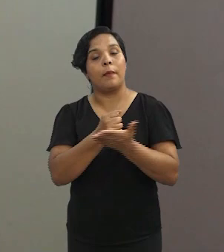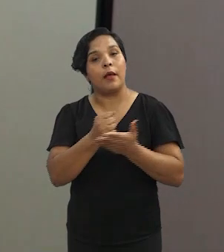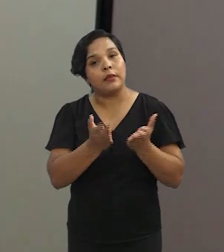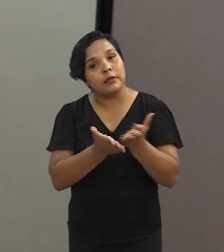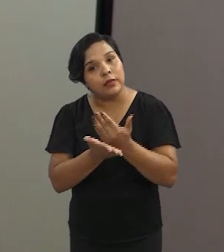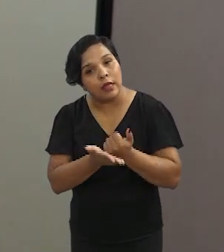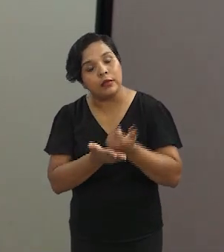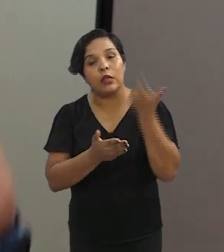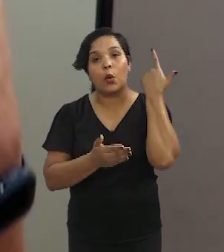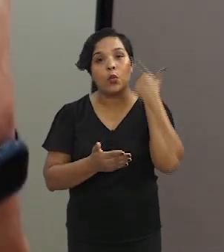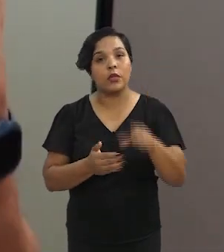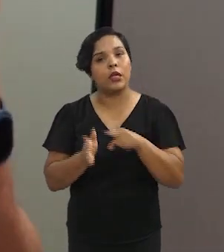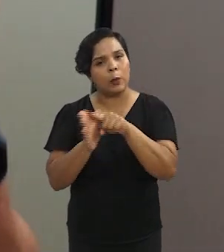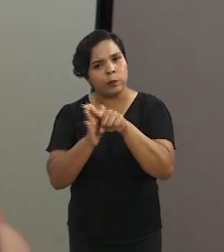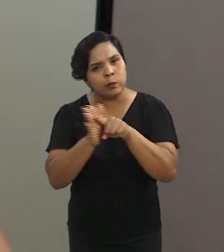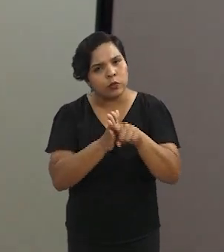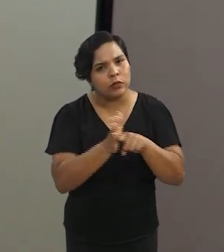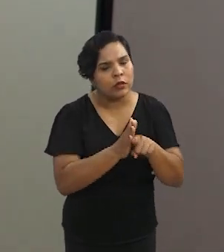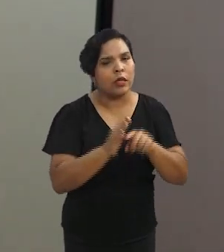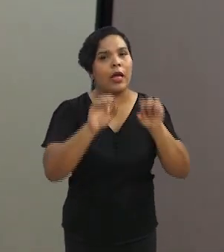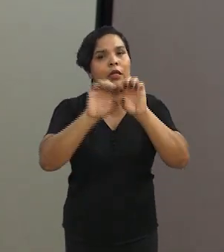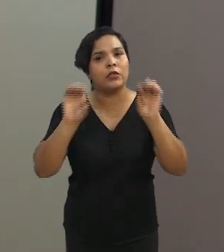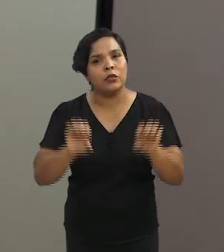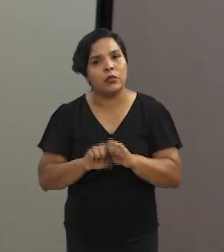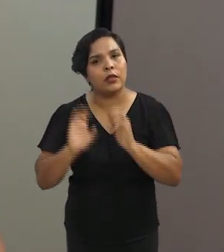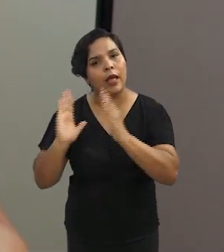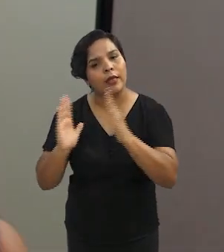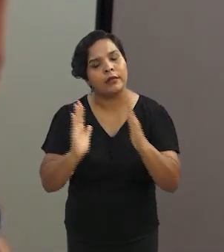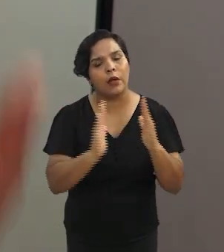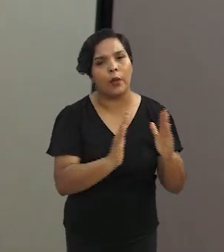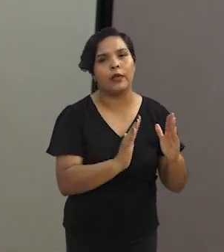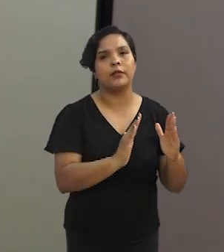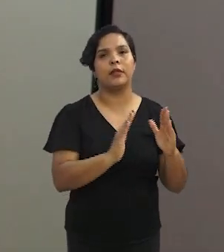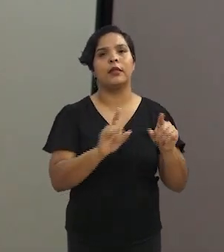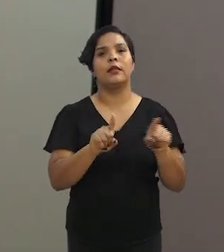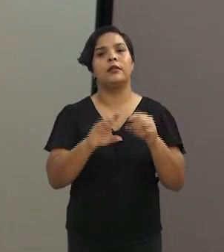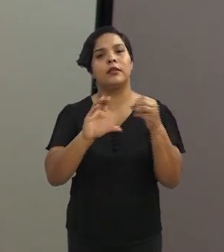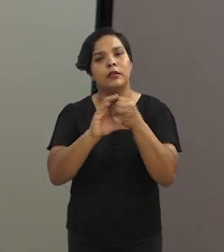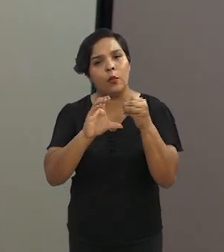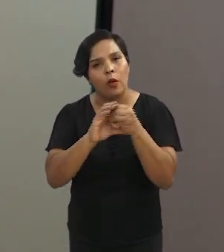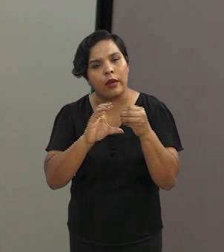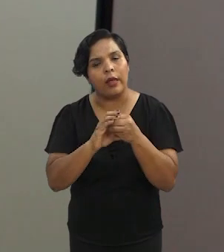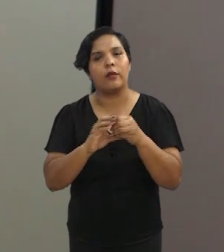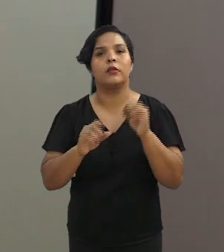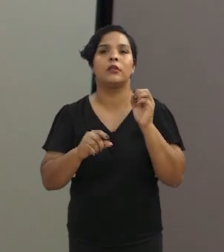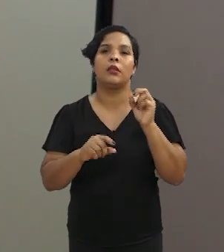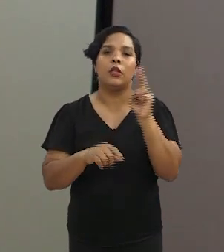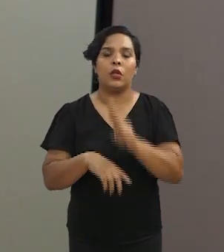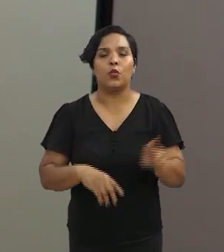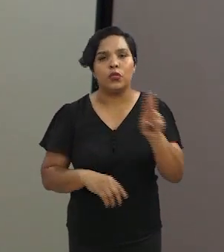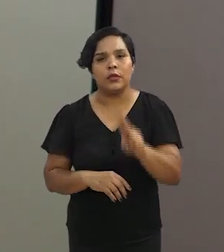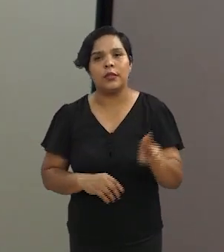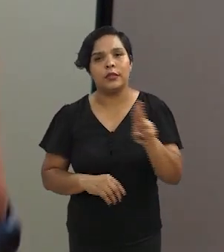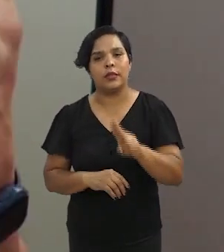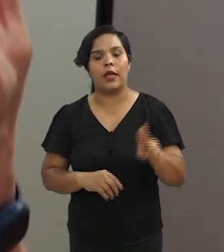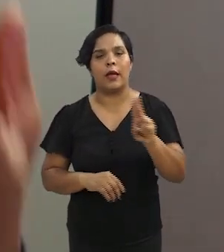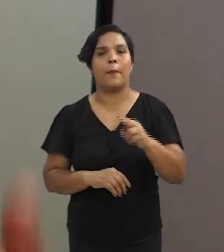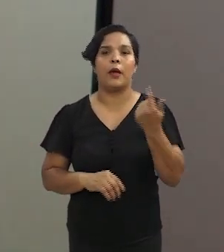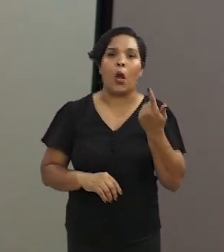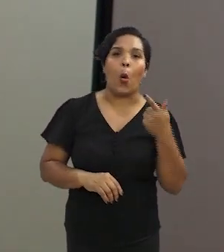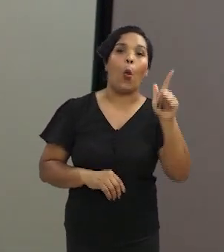de moléculas, o pesquisador ele consegue consultar a estrutura e a sequência dessas moléculas, né, e